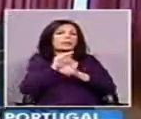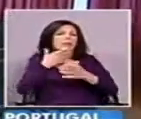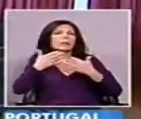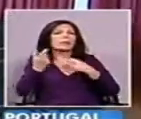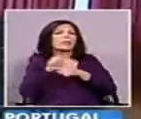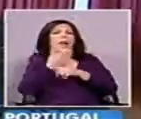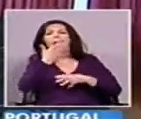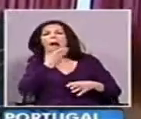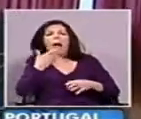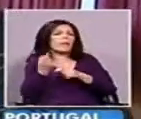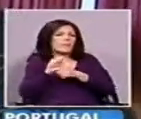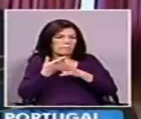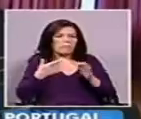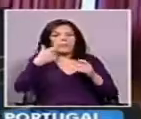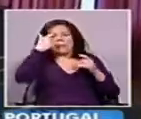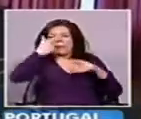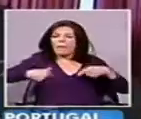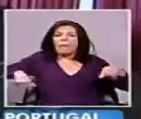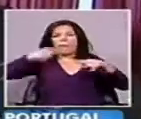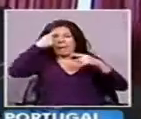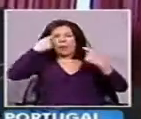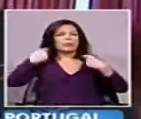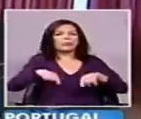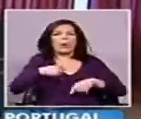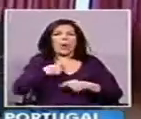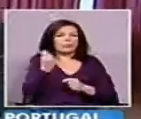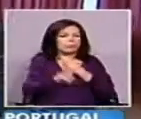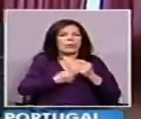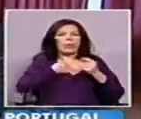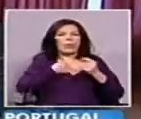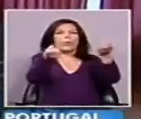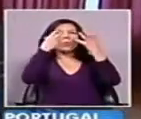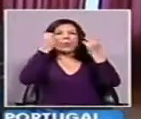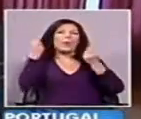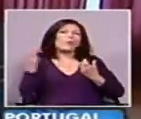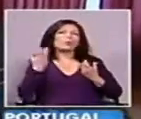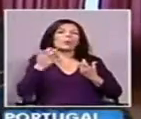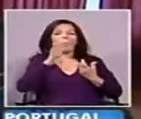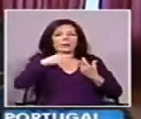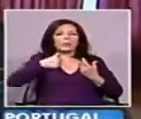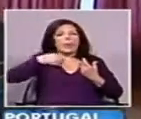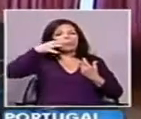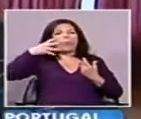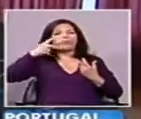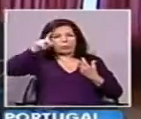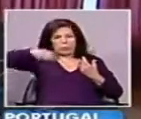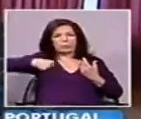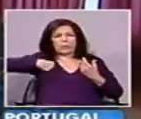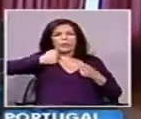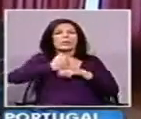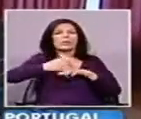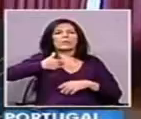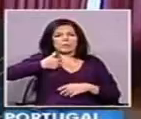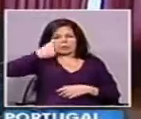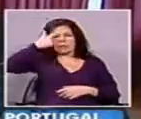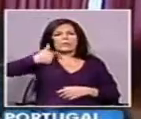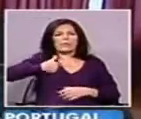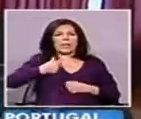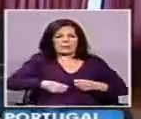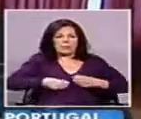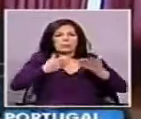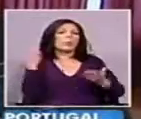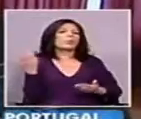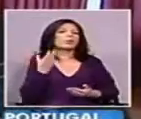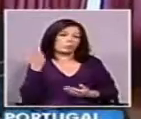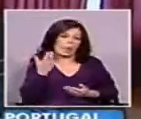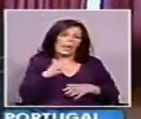que nós não somos apenas consumidores de cultura, mas somos também produtores da cultura. E, portanto, é associar muito a